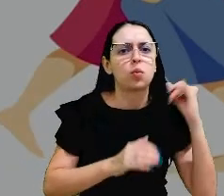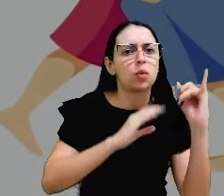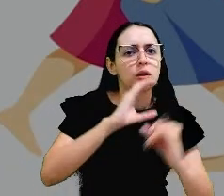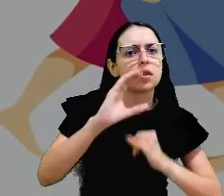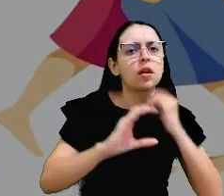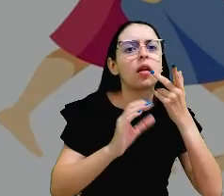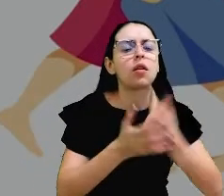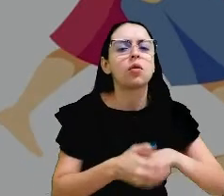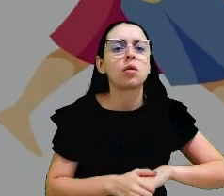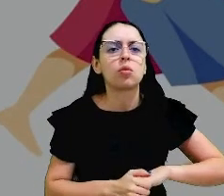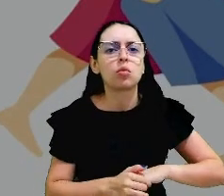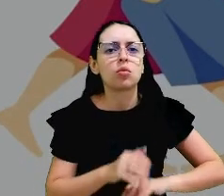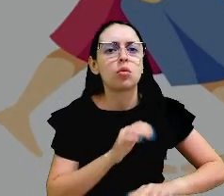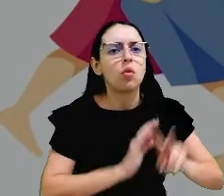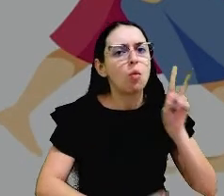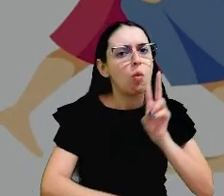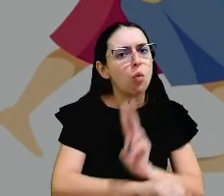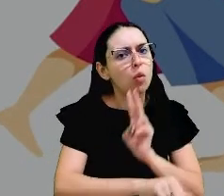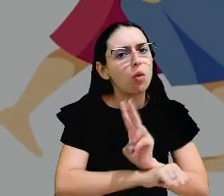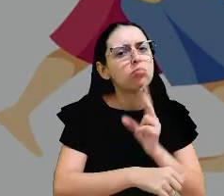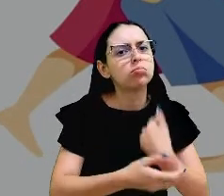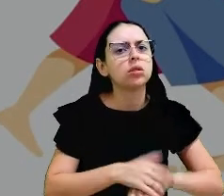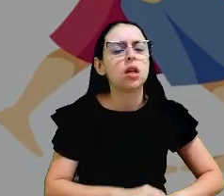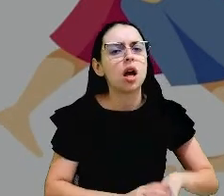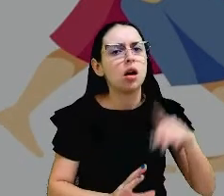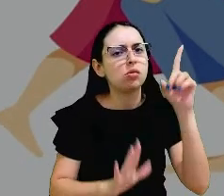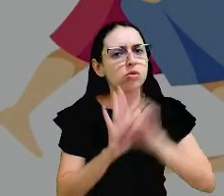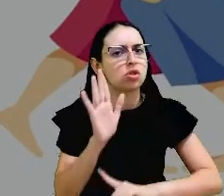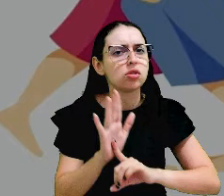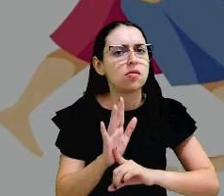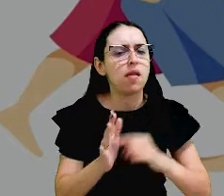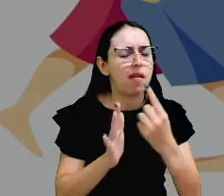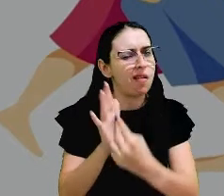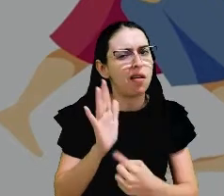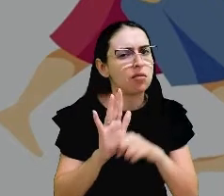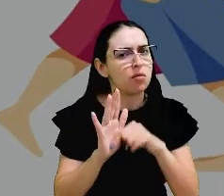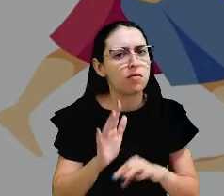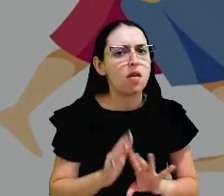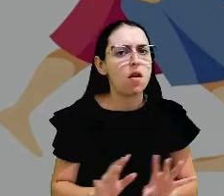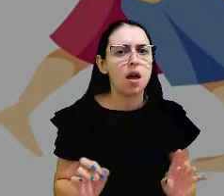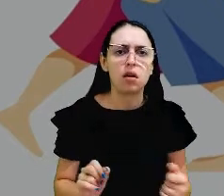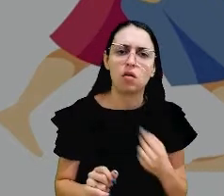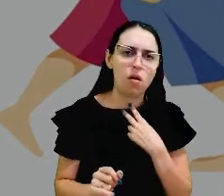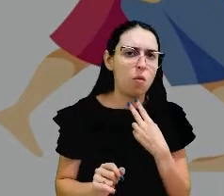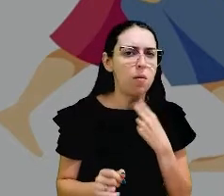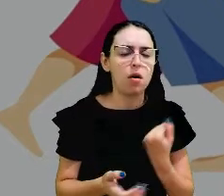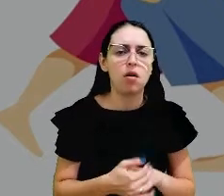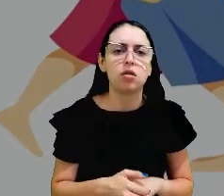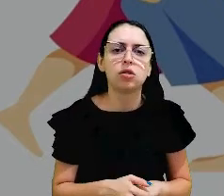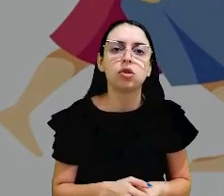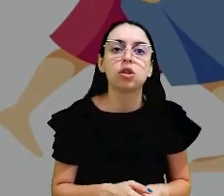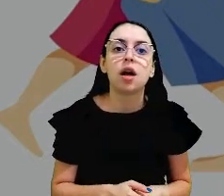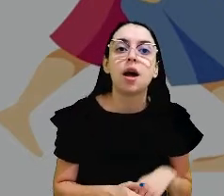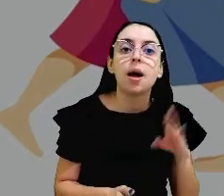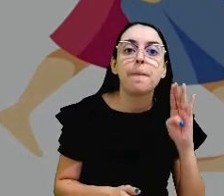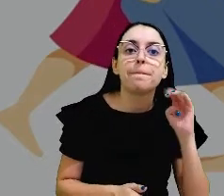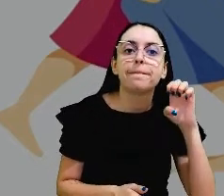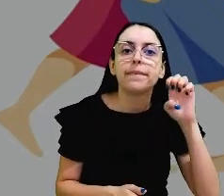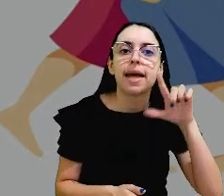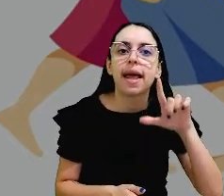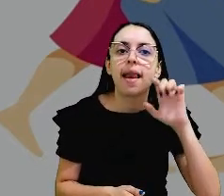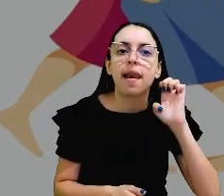em combater esse tipo de violação de direito. Tanto a Convenção CIDO quanto a Convenção Belém do